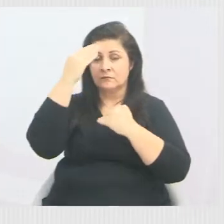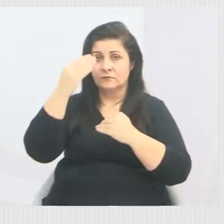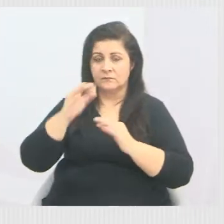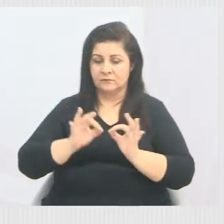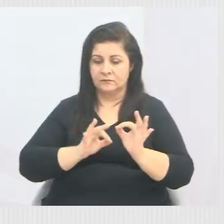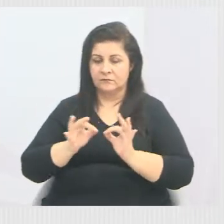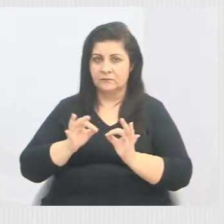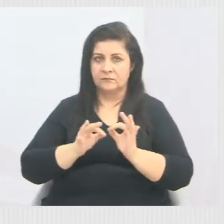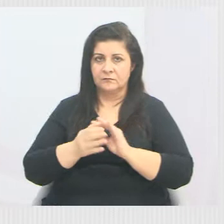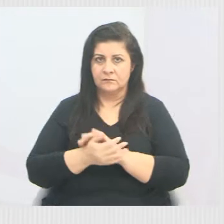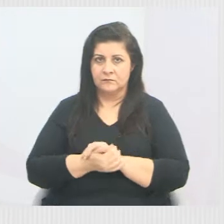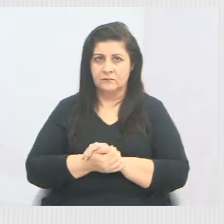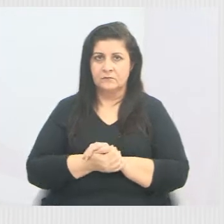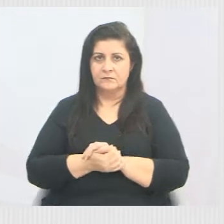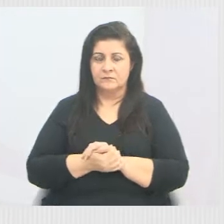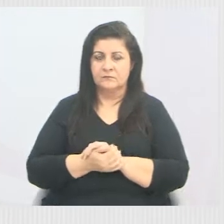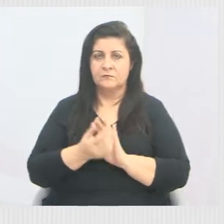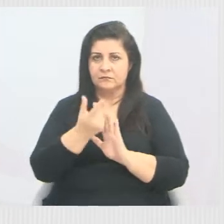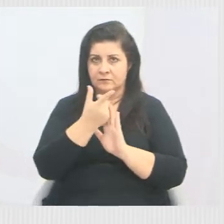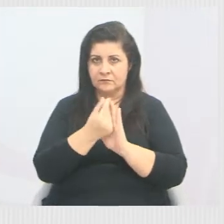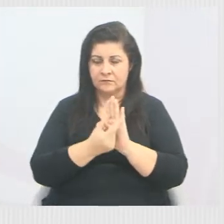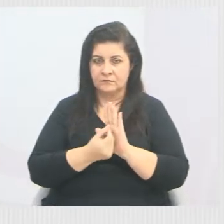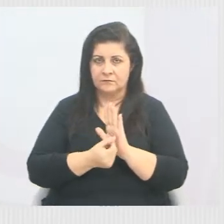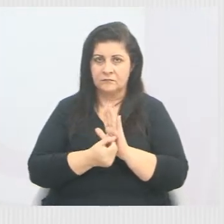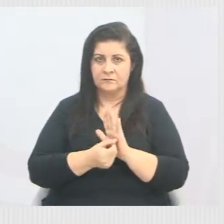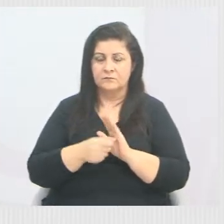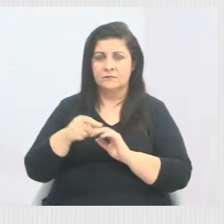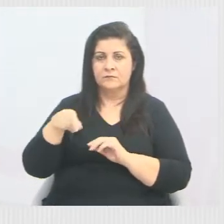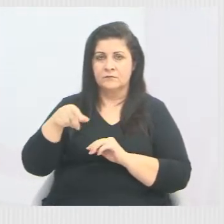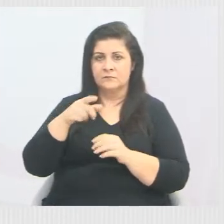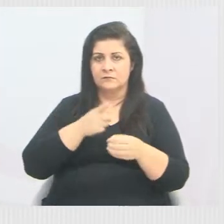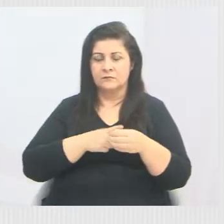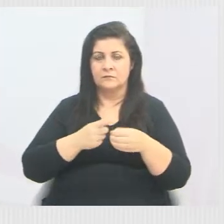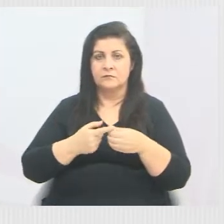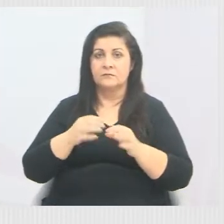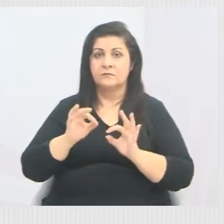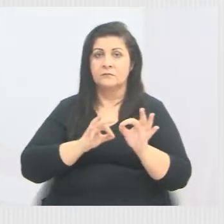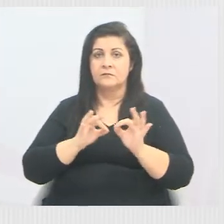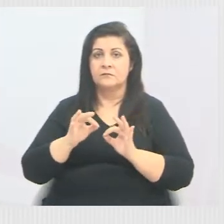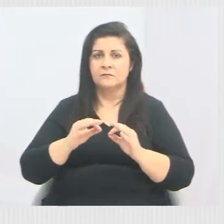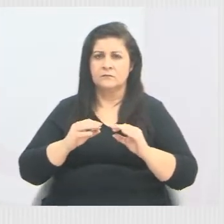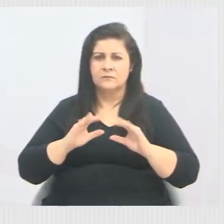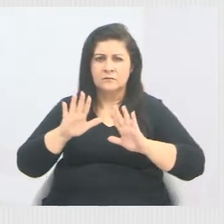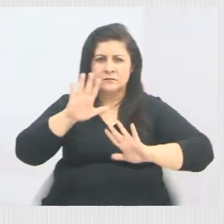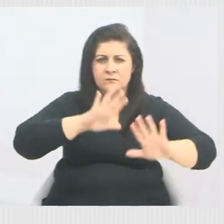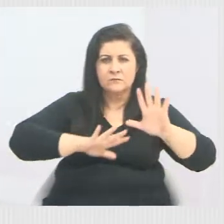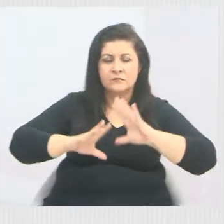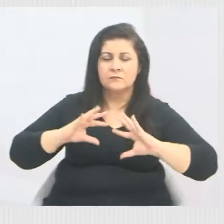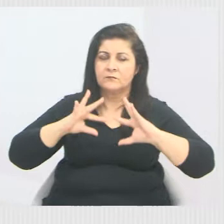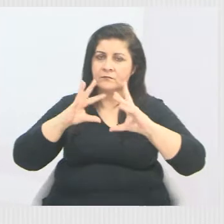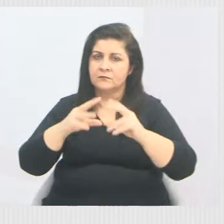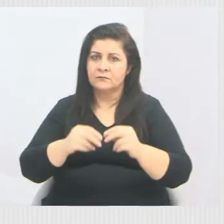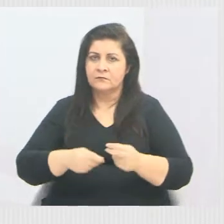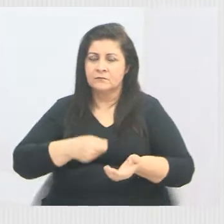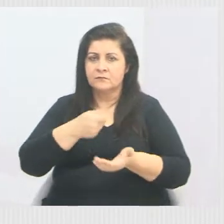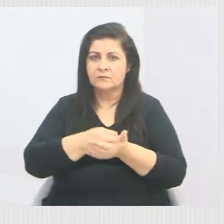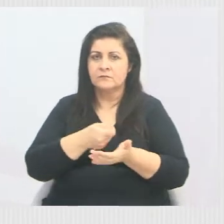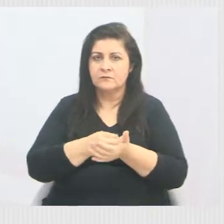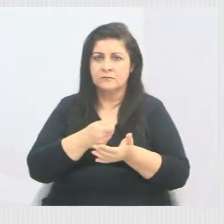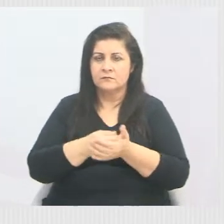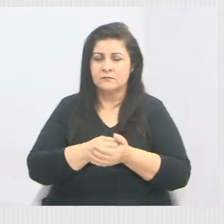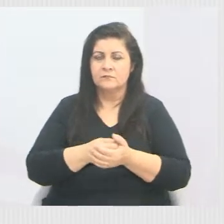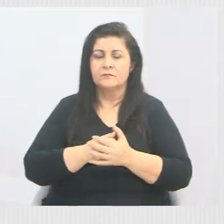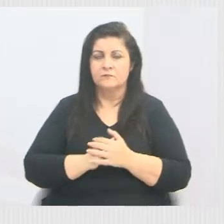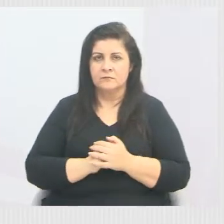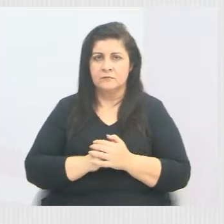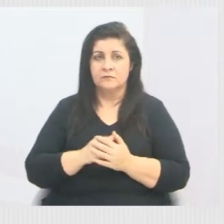Geral e também a Controladoria Orçamentária e Financeira desse município, que fizeram o controle de todas as contas públicas. E aqui tem um